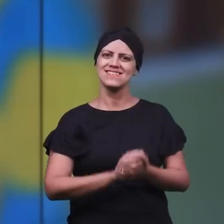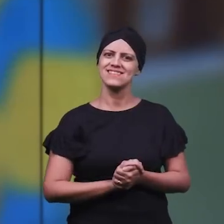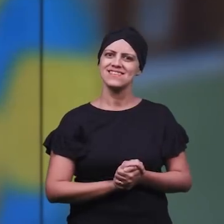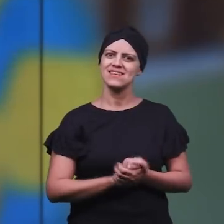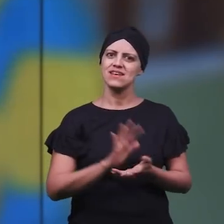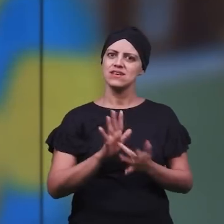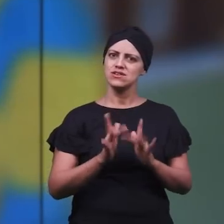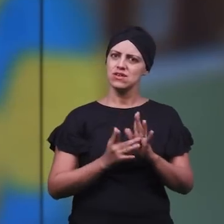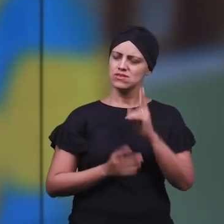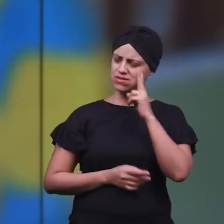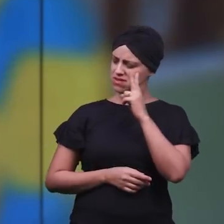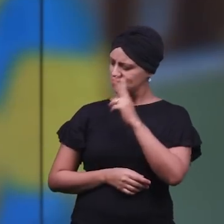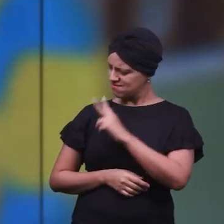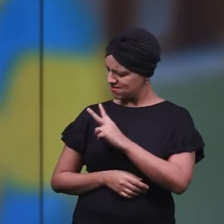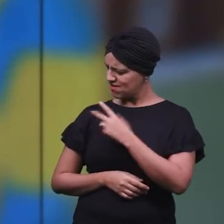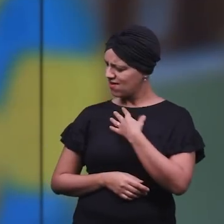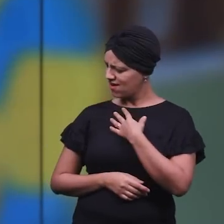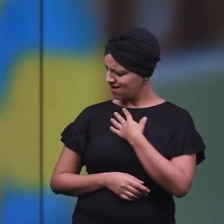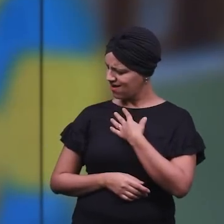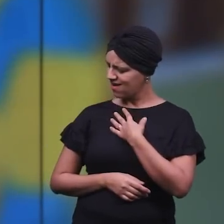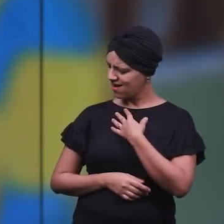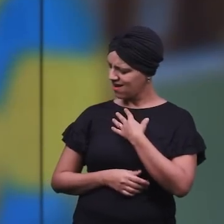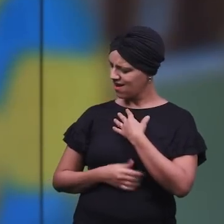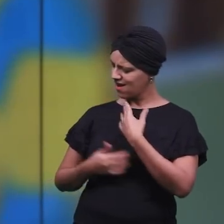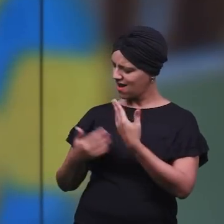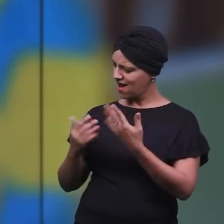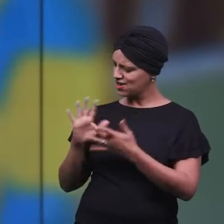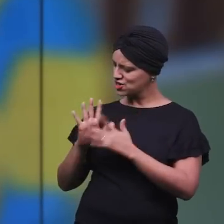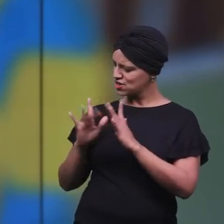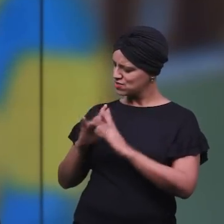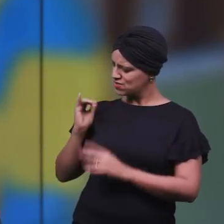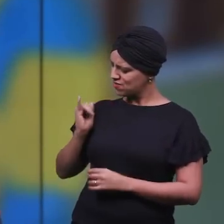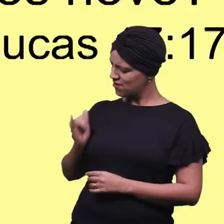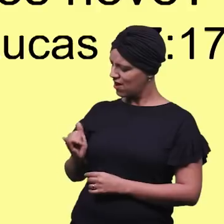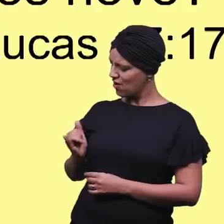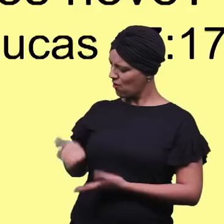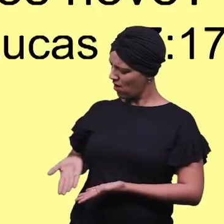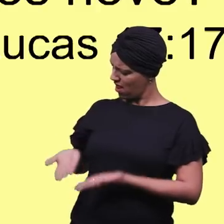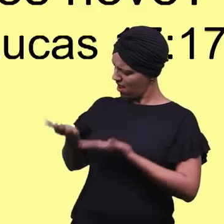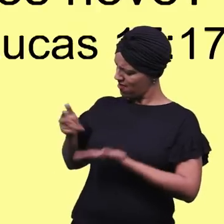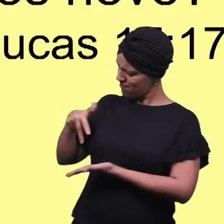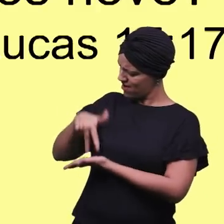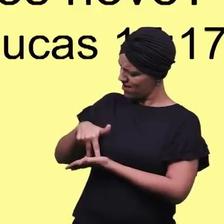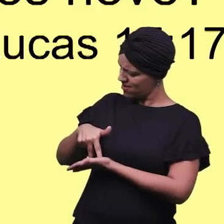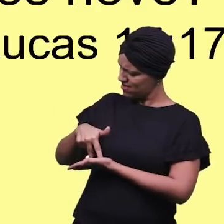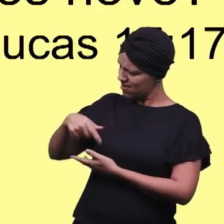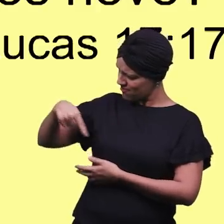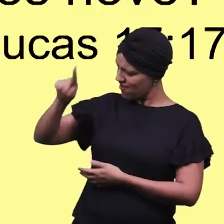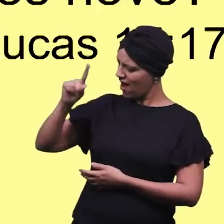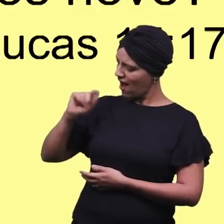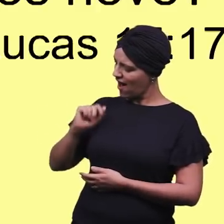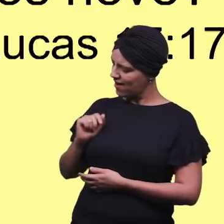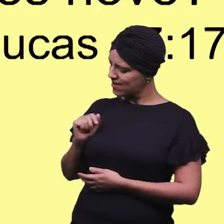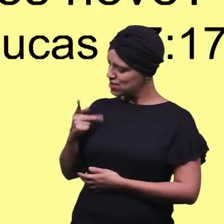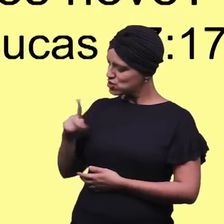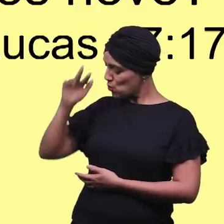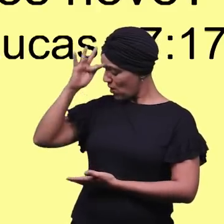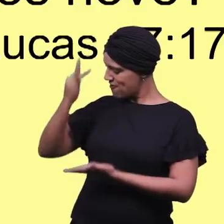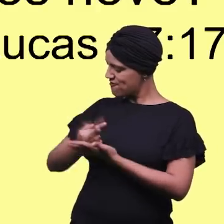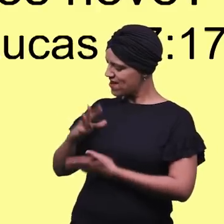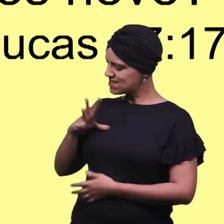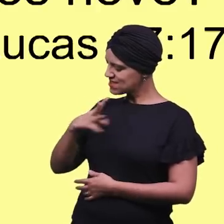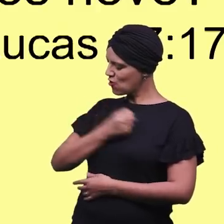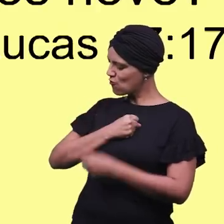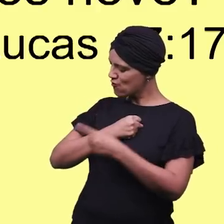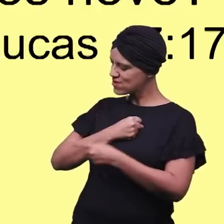ao ver o coração daquele homem cheio de gratidão, Jesus lhe disse: Levanta-te e vai, a tua